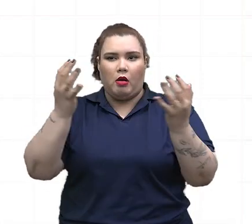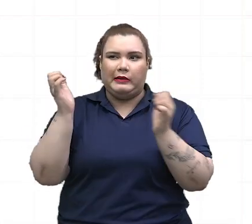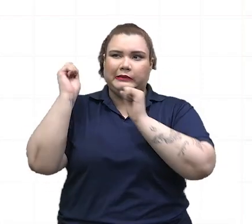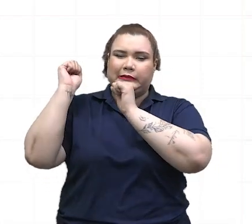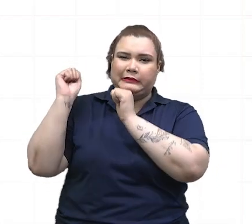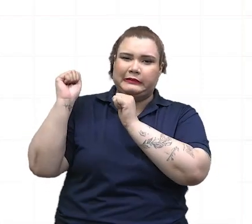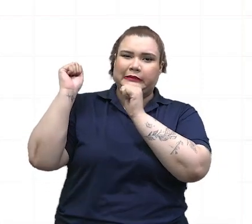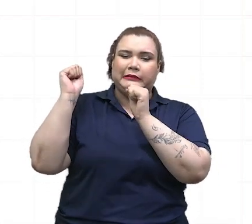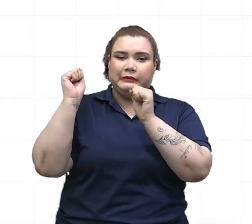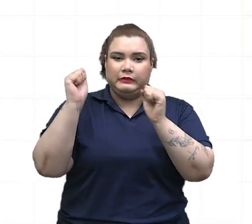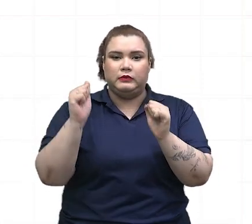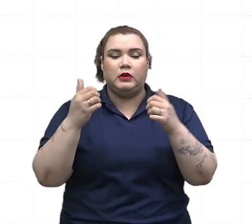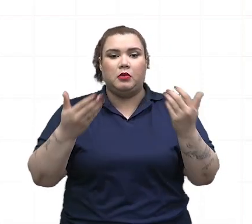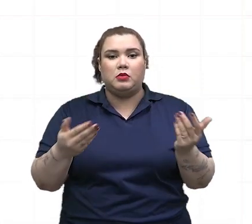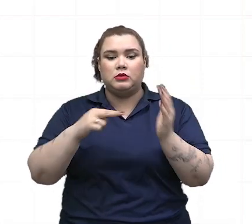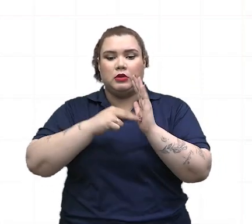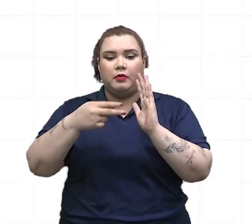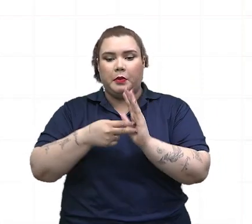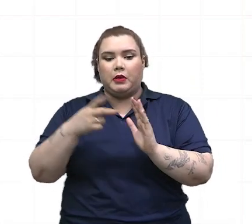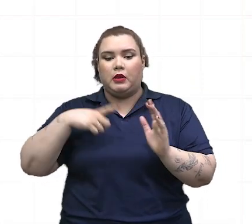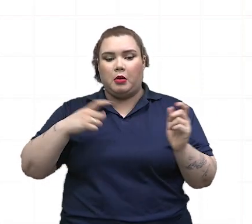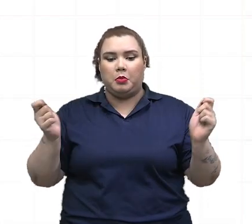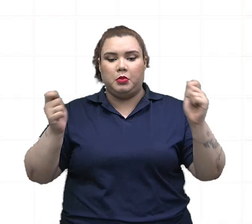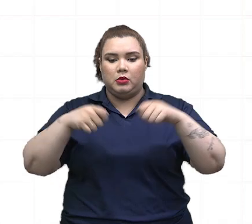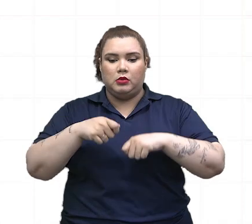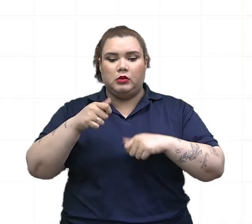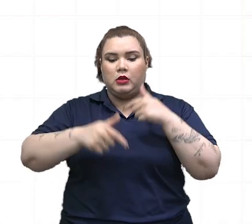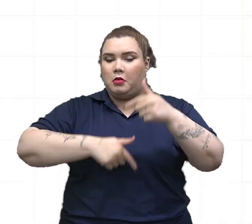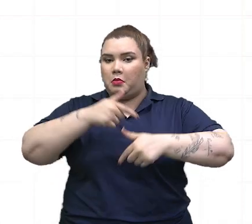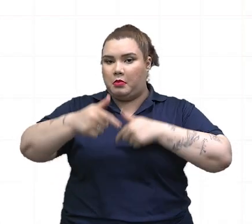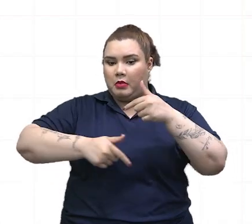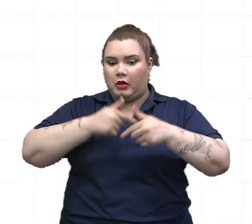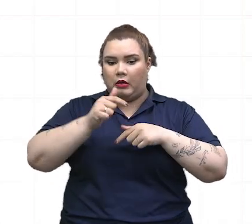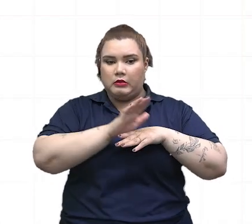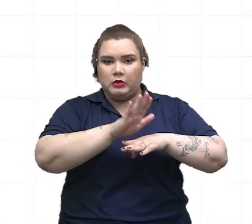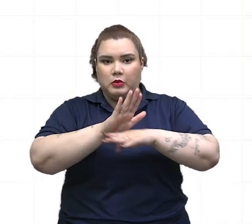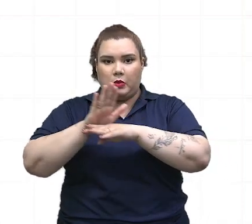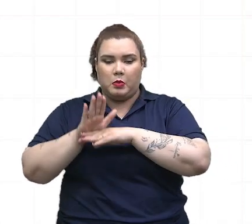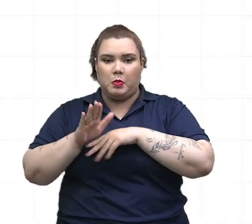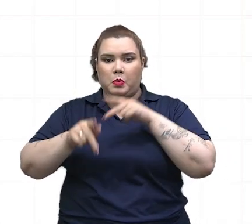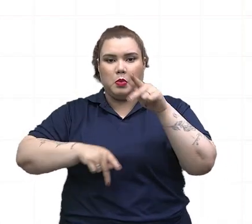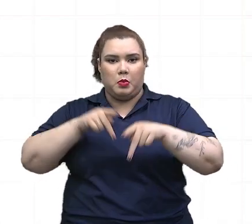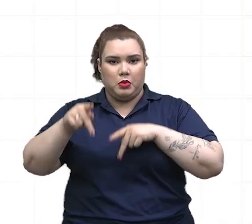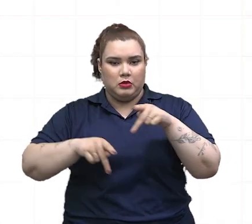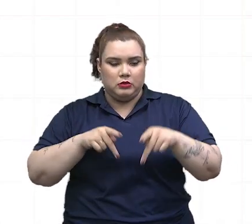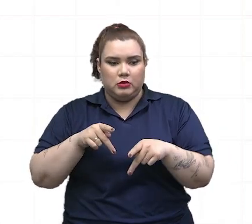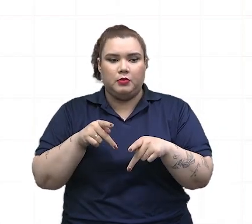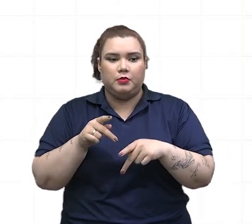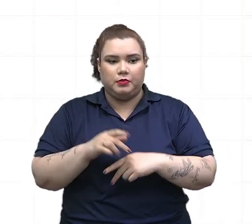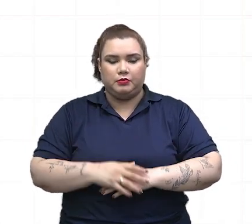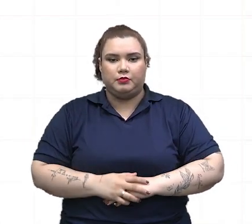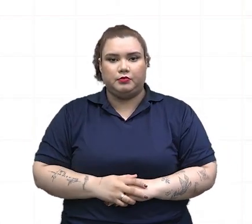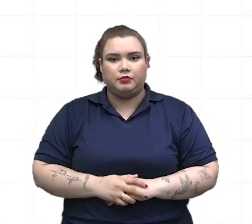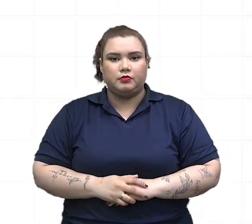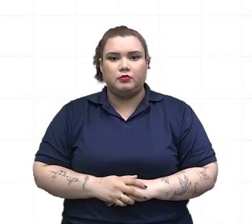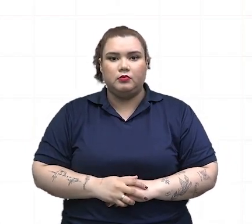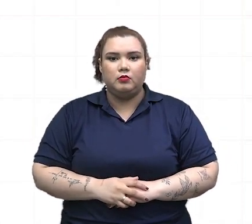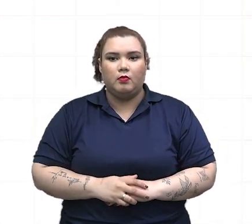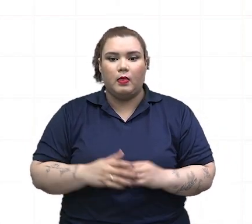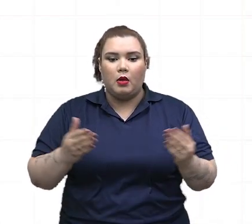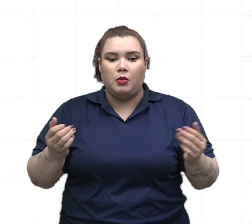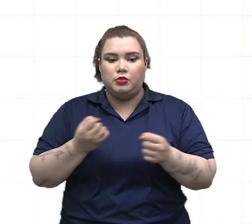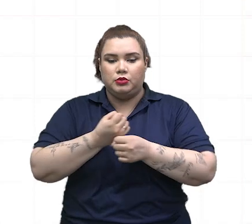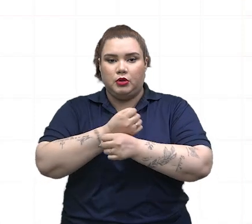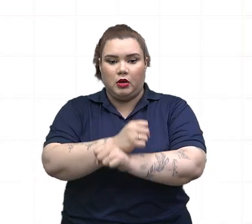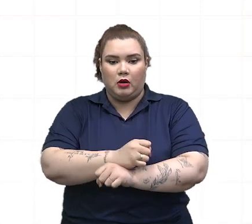a produção suficiente para suprir as necessidades da população. Os